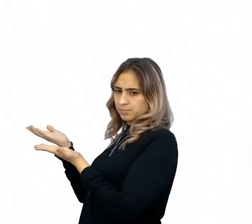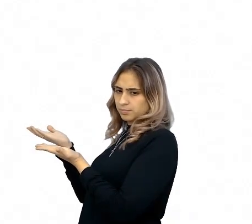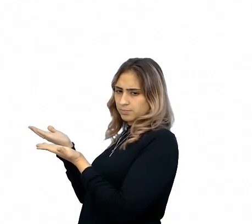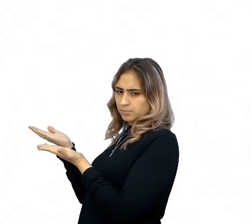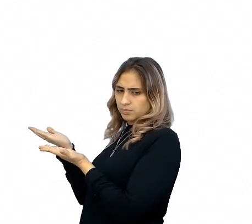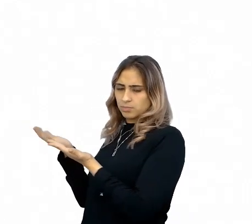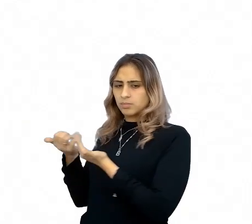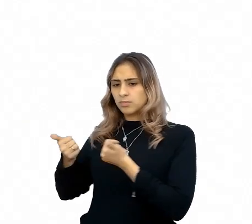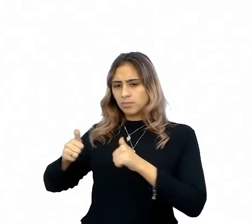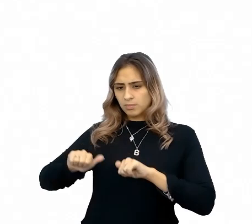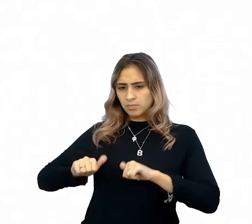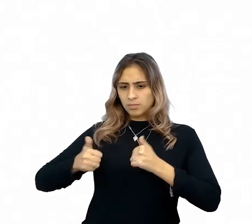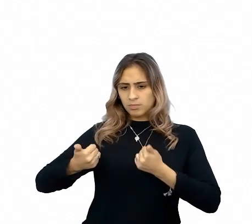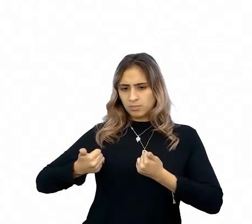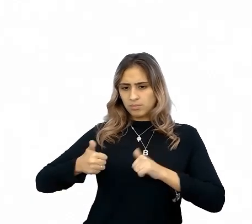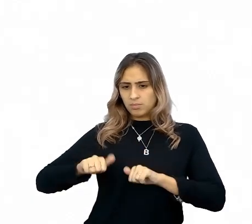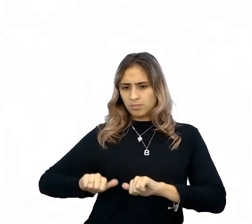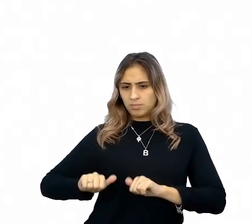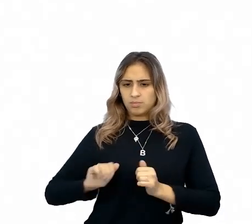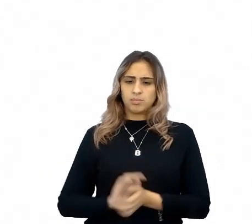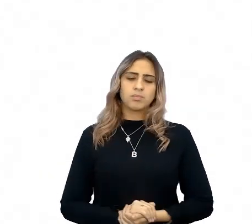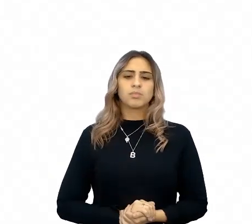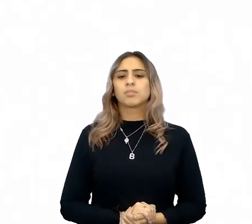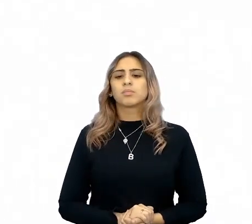quero que vocês, né,